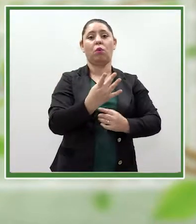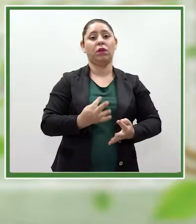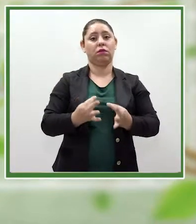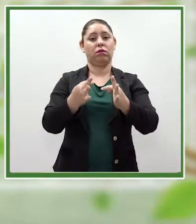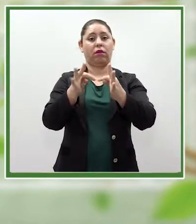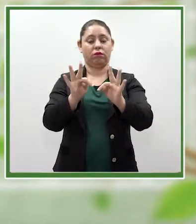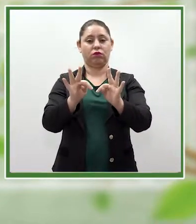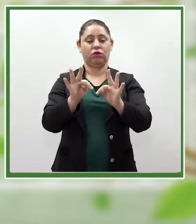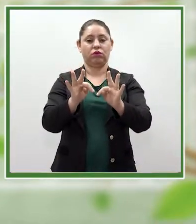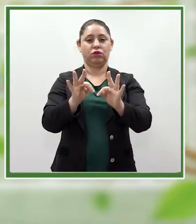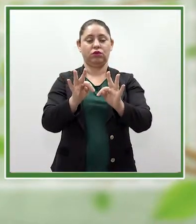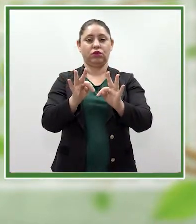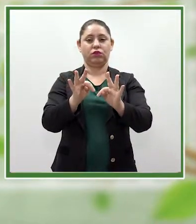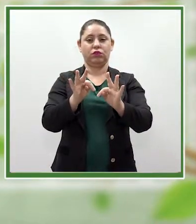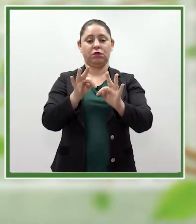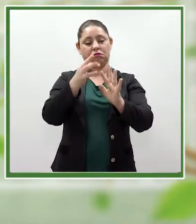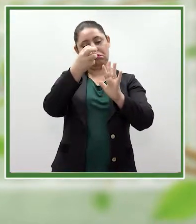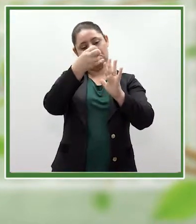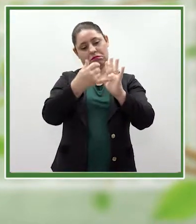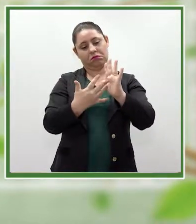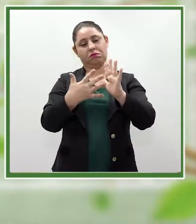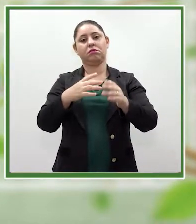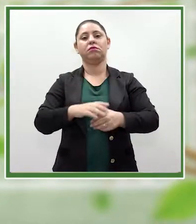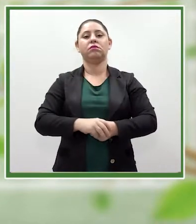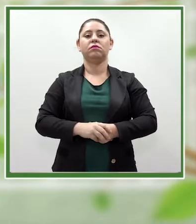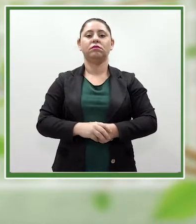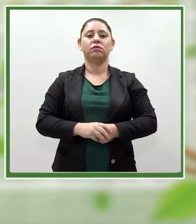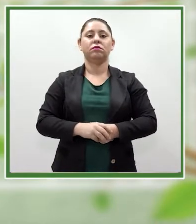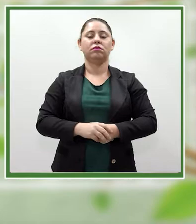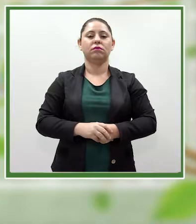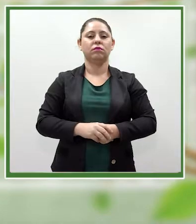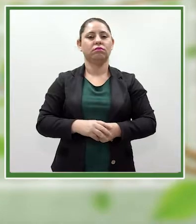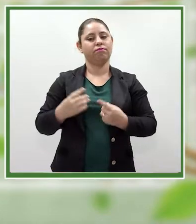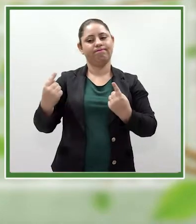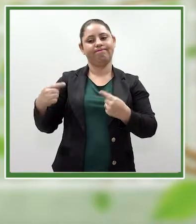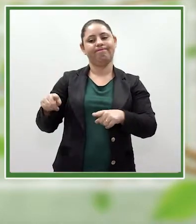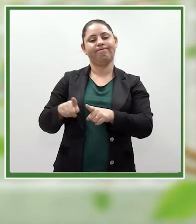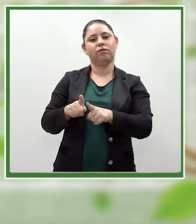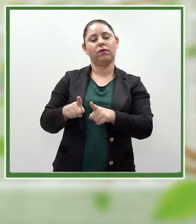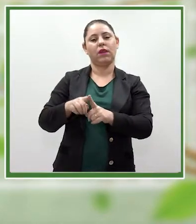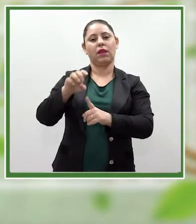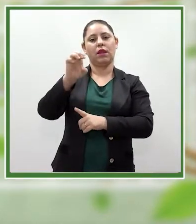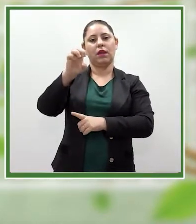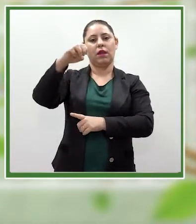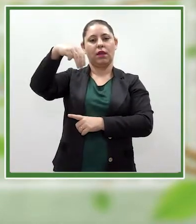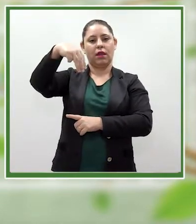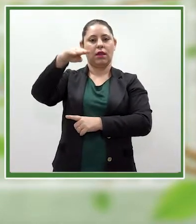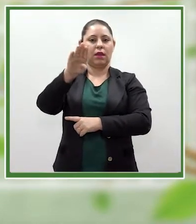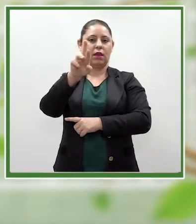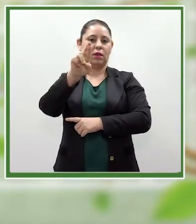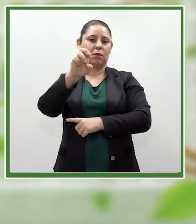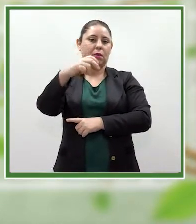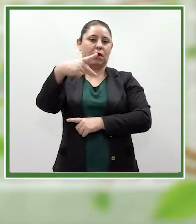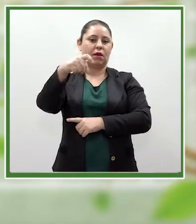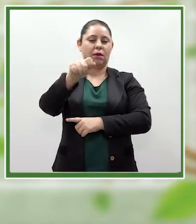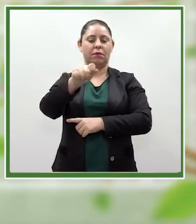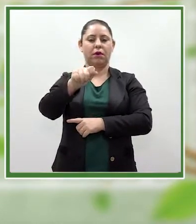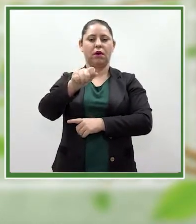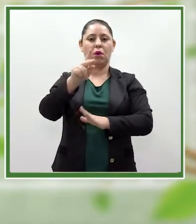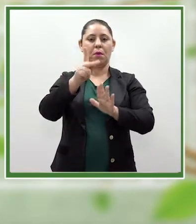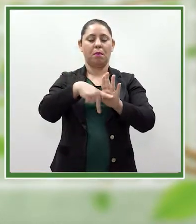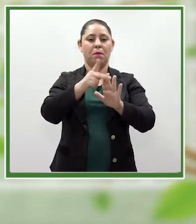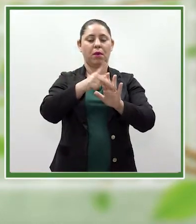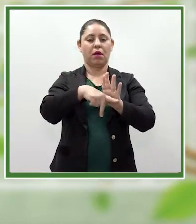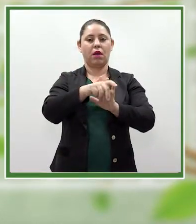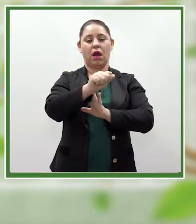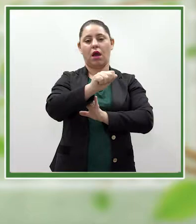financiamento, né, para cada uma dessas tecnologias elencadas. E a contrapartida, no caso da Embrapa,